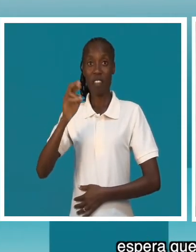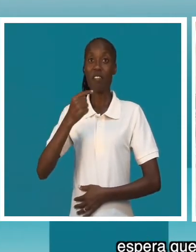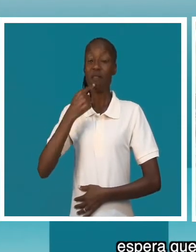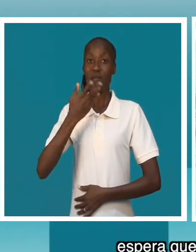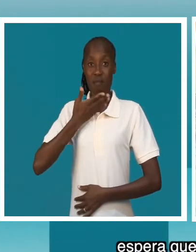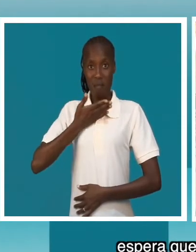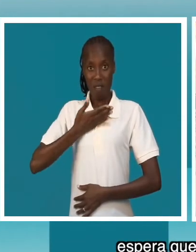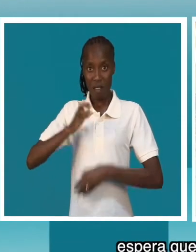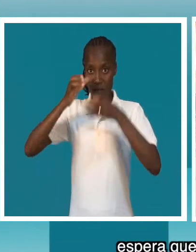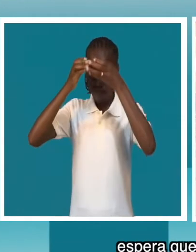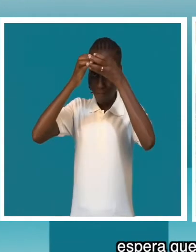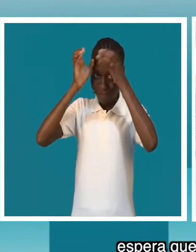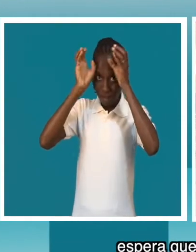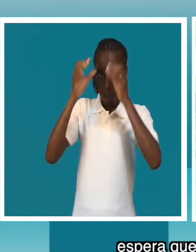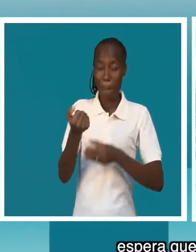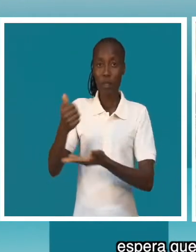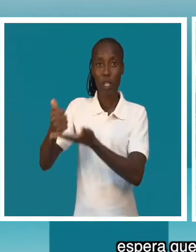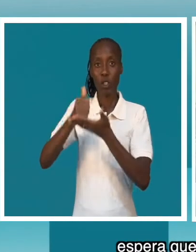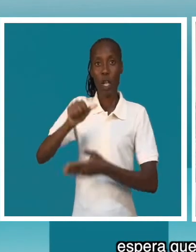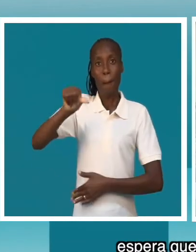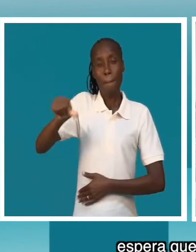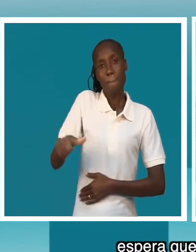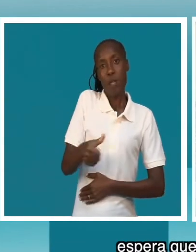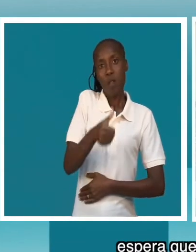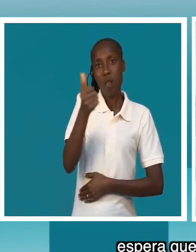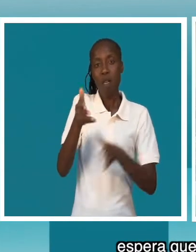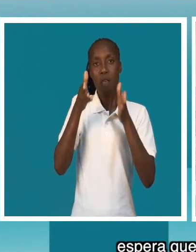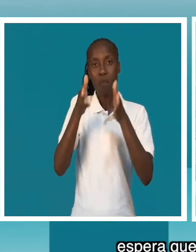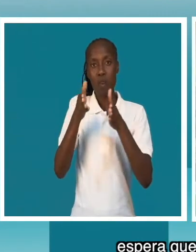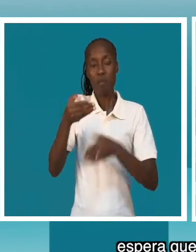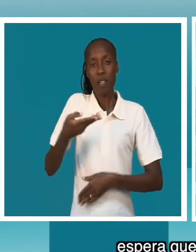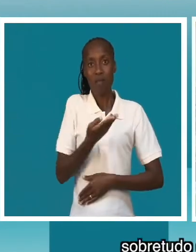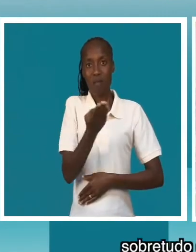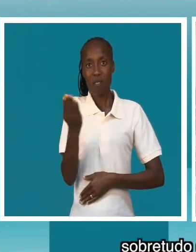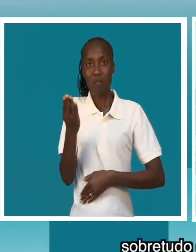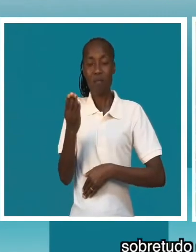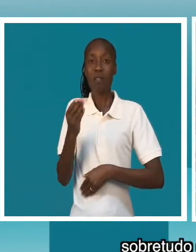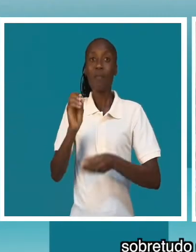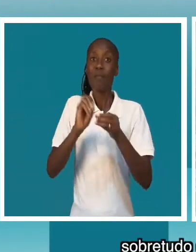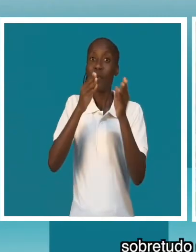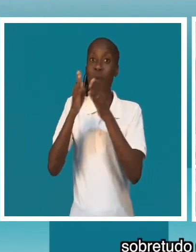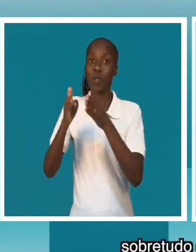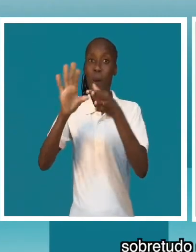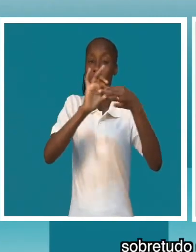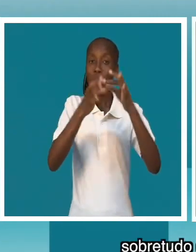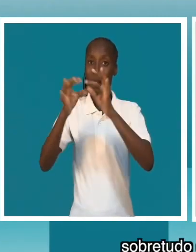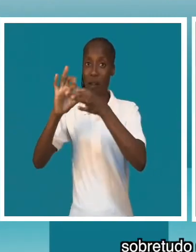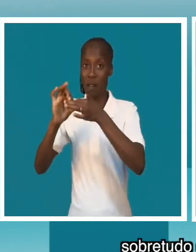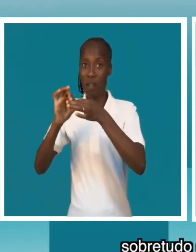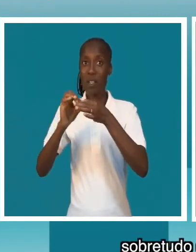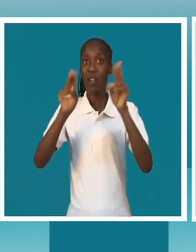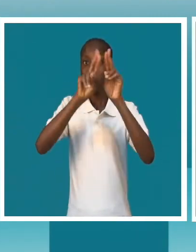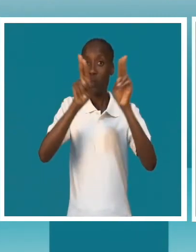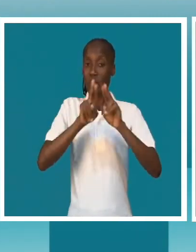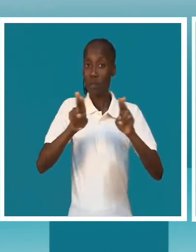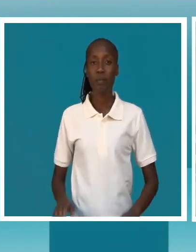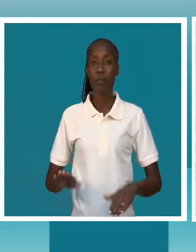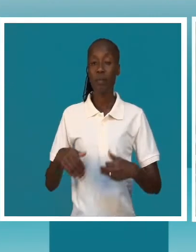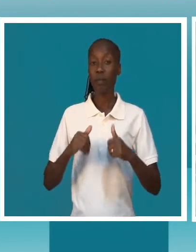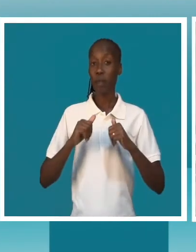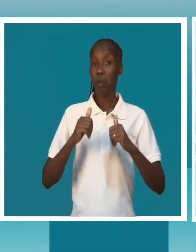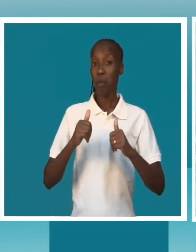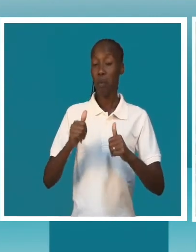a capacitação ajude a melhorar a condução dos atletas paralímpicos, sobretudo em competições internacionais.